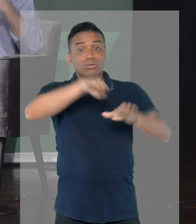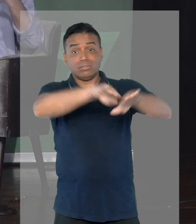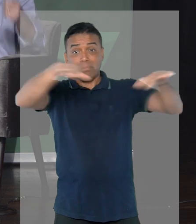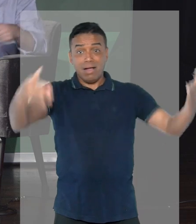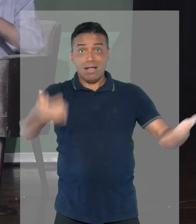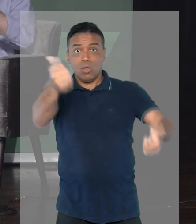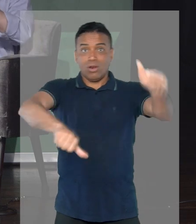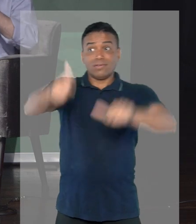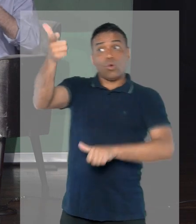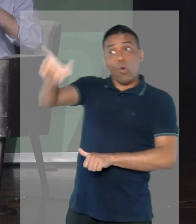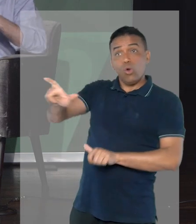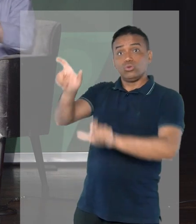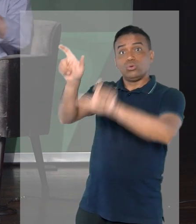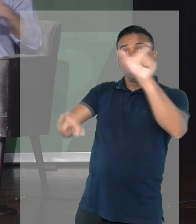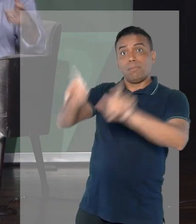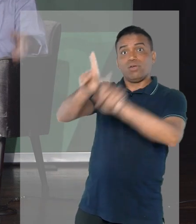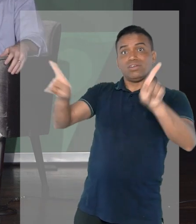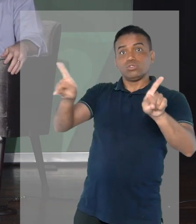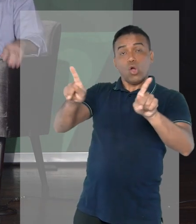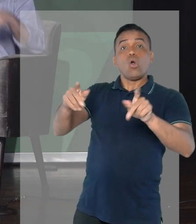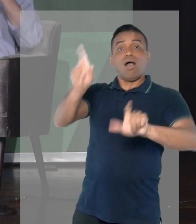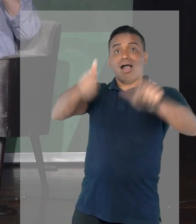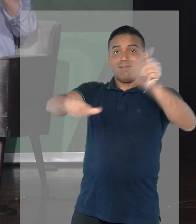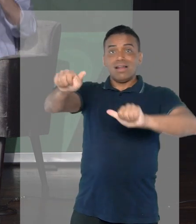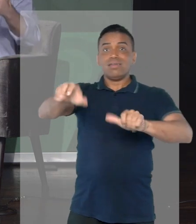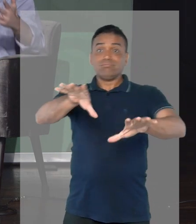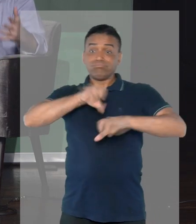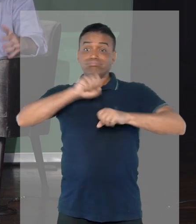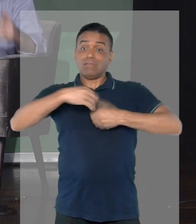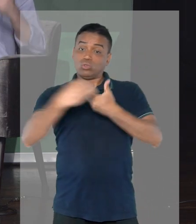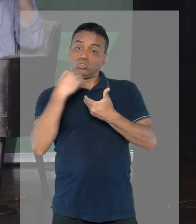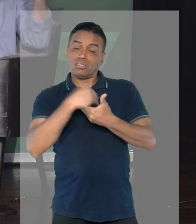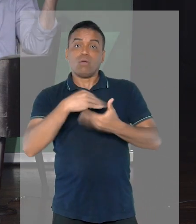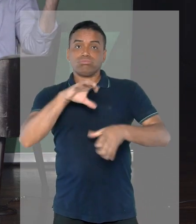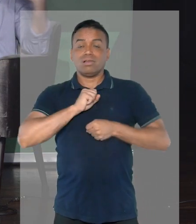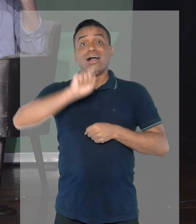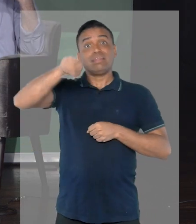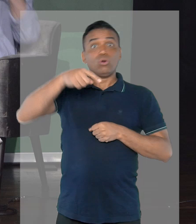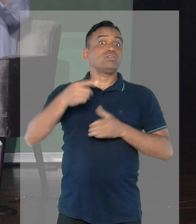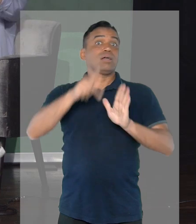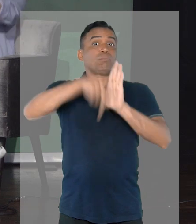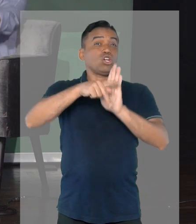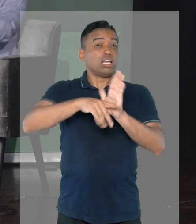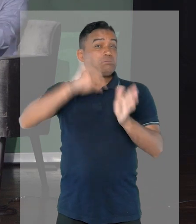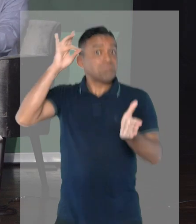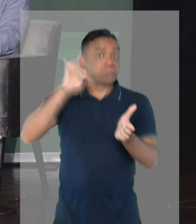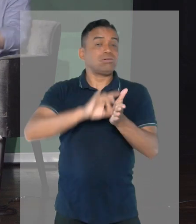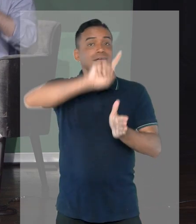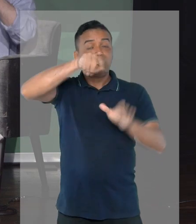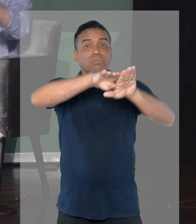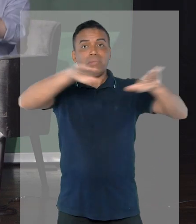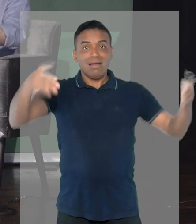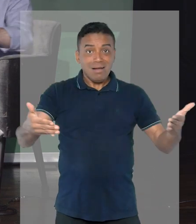qualificação, aí outro professor avalia, a gente pega mais sugestão e incorpora. Aí depois tem isso tem um projeto definitivo, aí depois tem a banca de